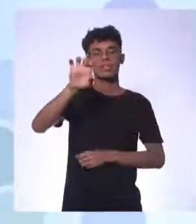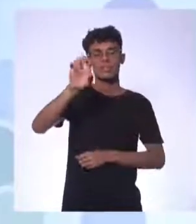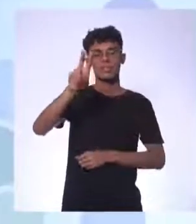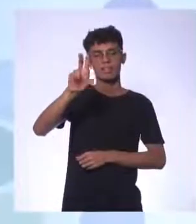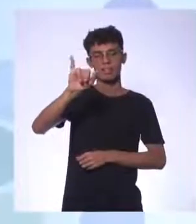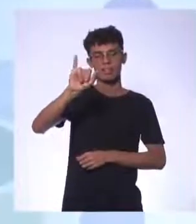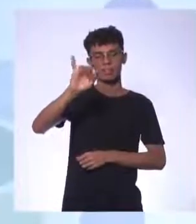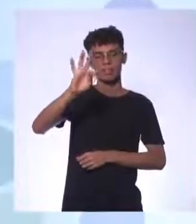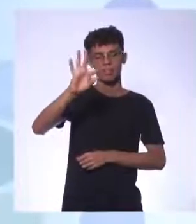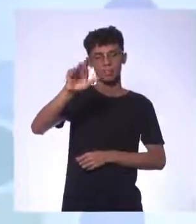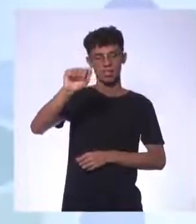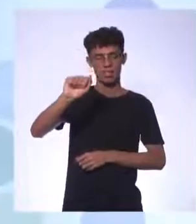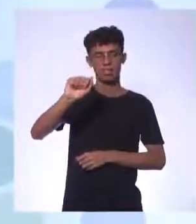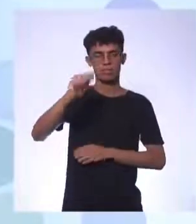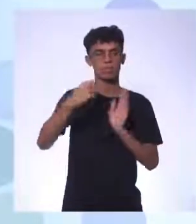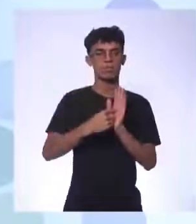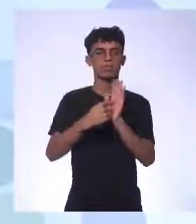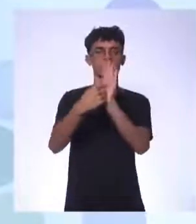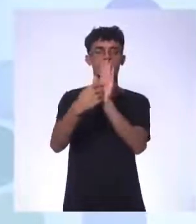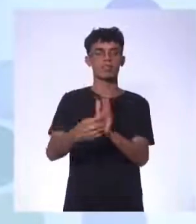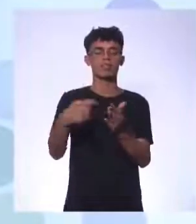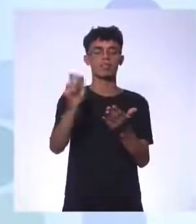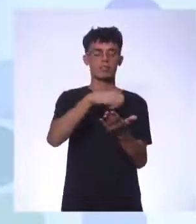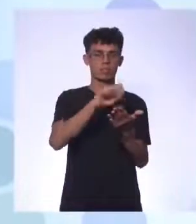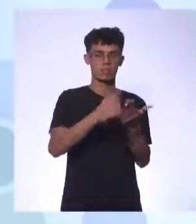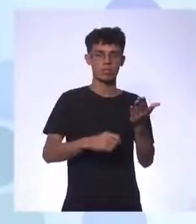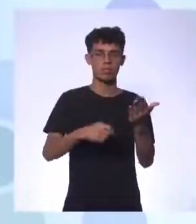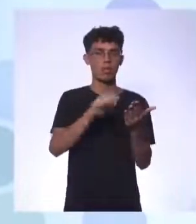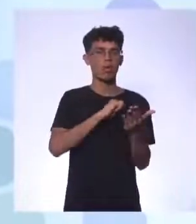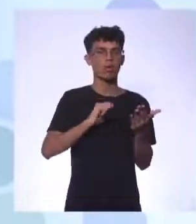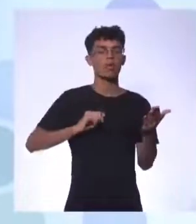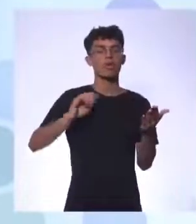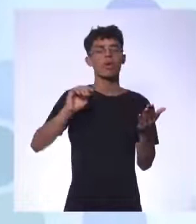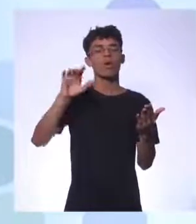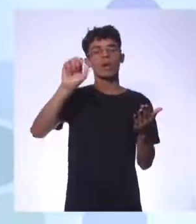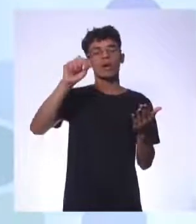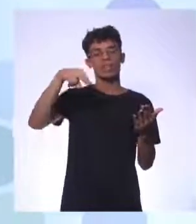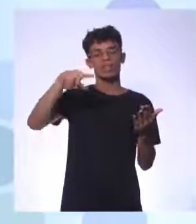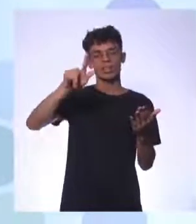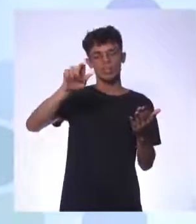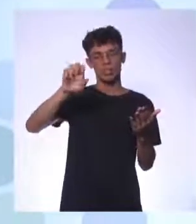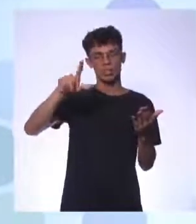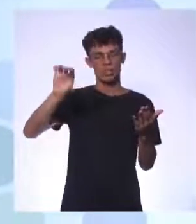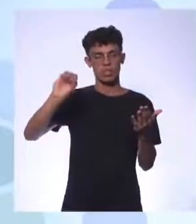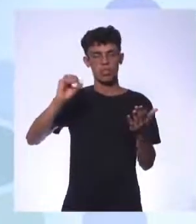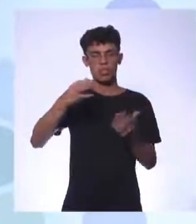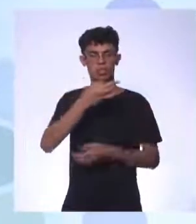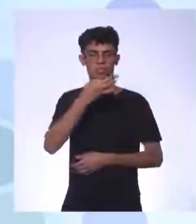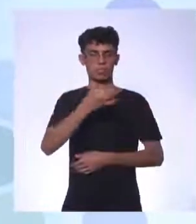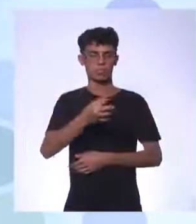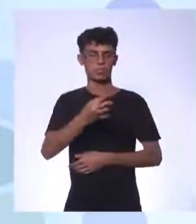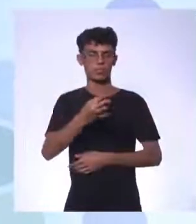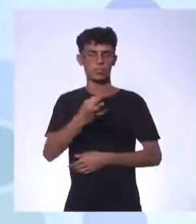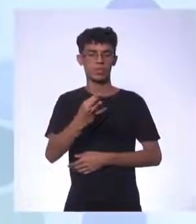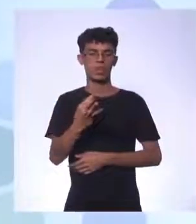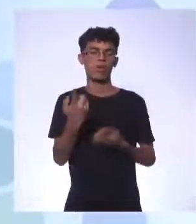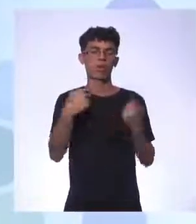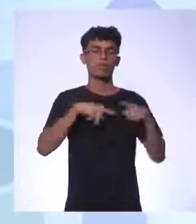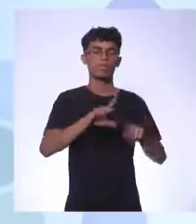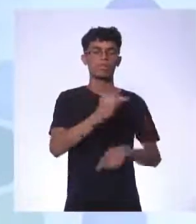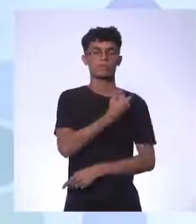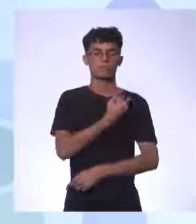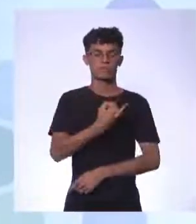era aí dirigida, né, editada pelo Ângelo Agostini, tinham esse teor de crítica ferrenha ao Império,